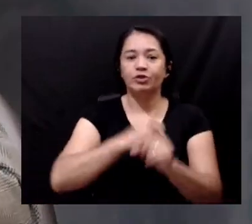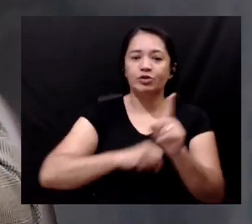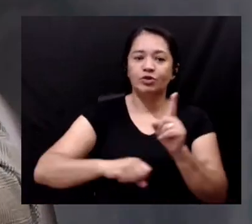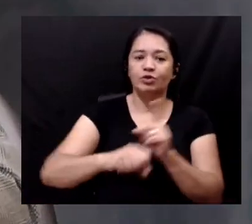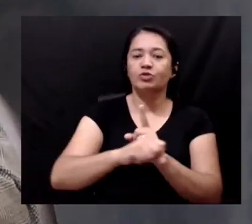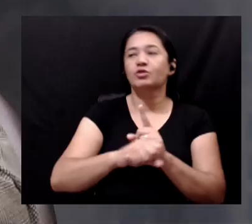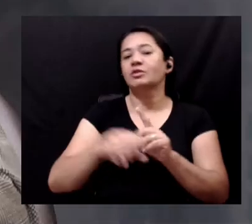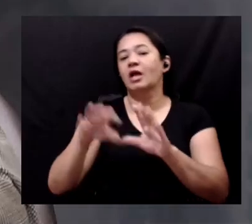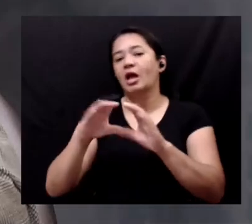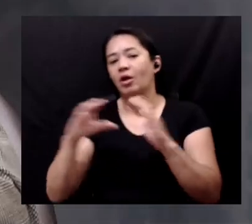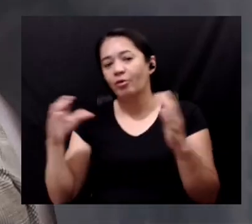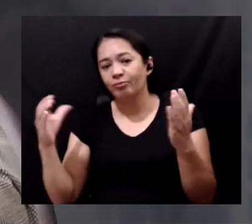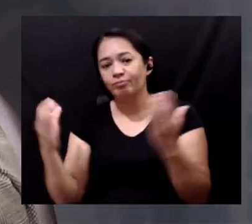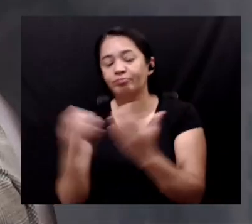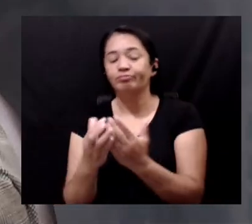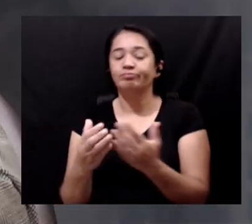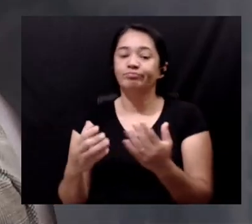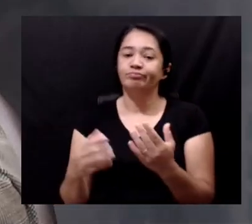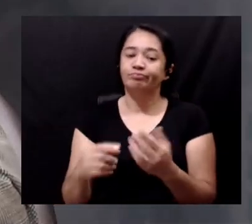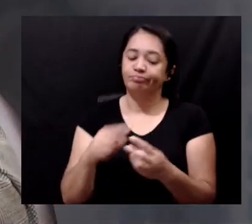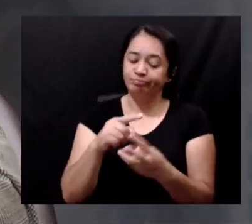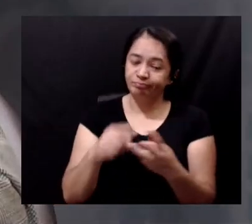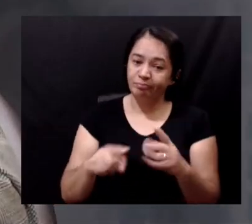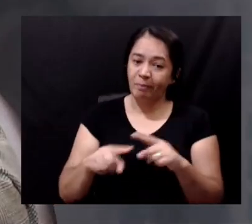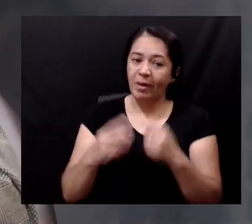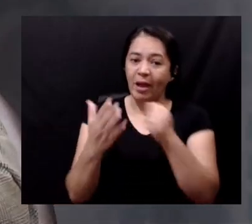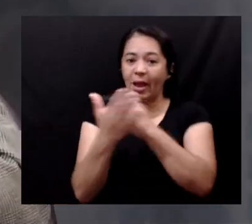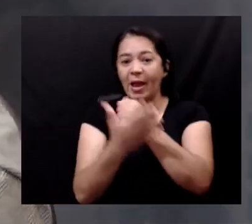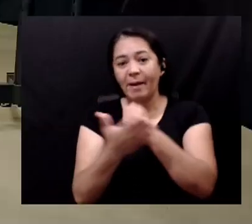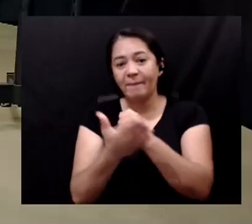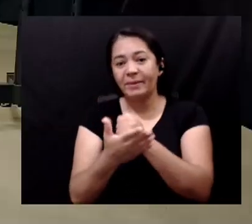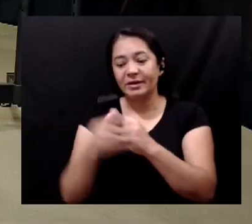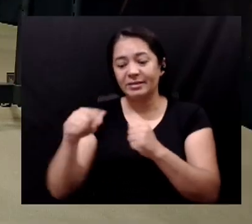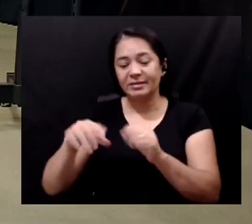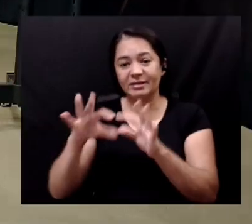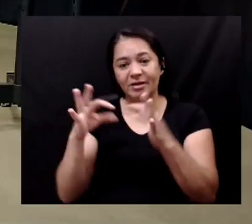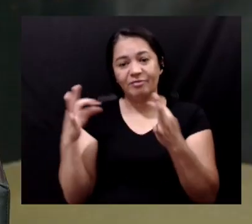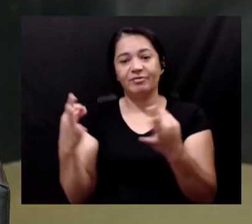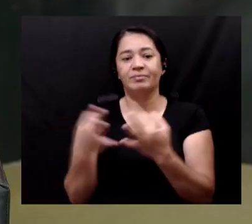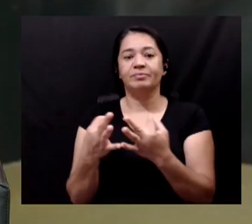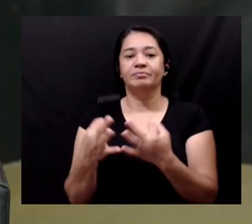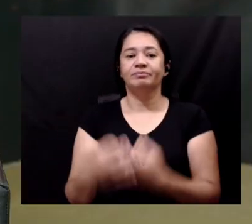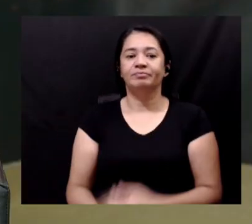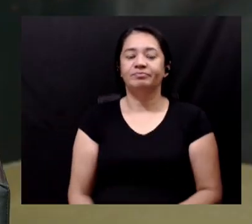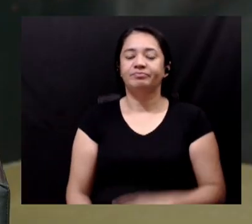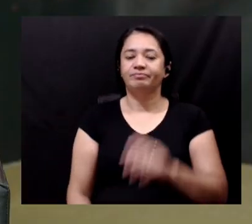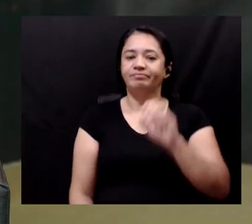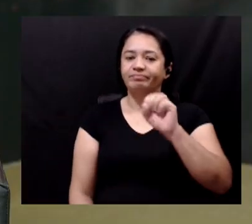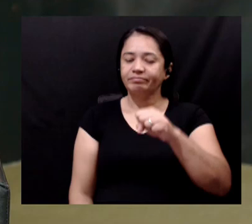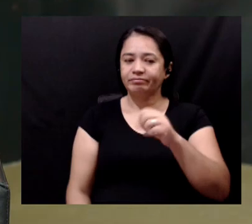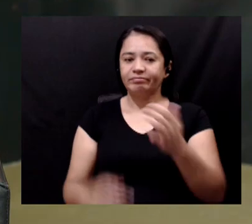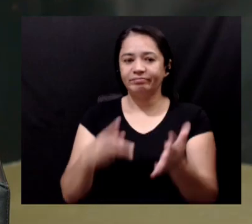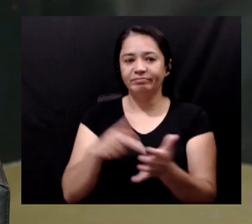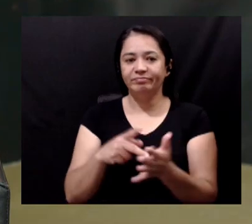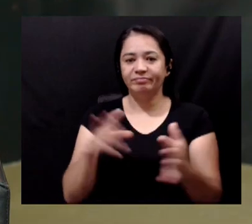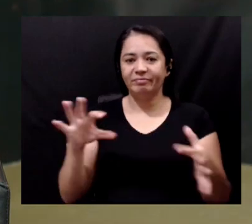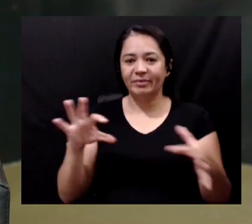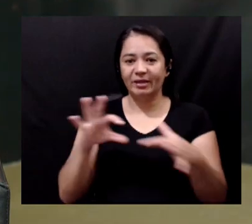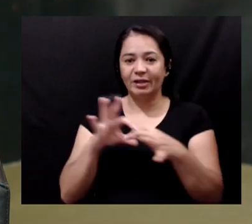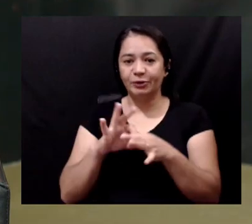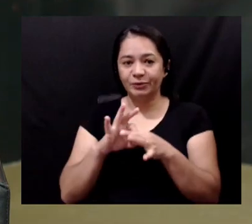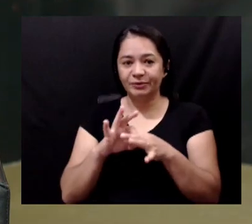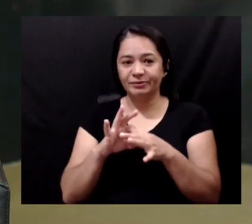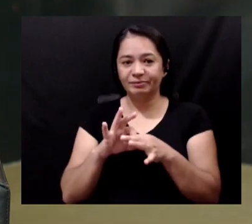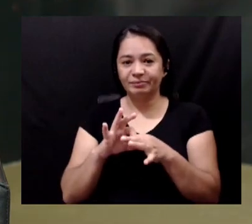Uhum. mas a base, o cerne está ali na família, né. É a conexão, né, a conexão entre a família,